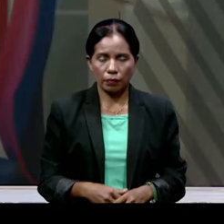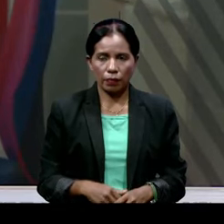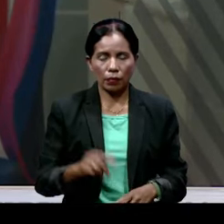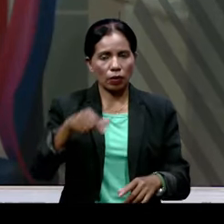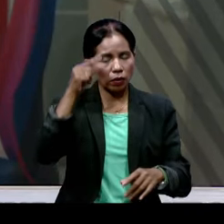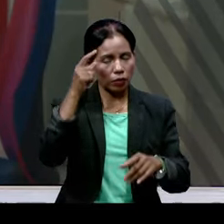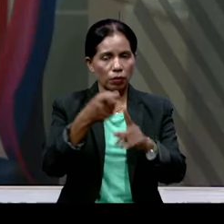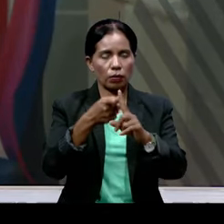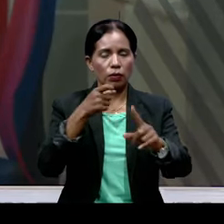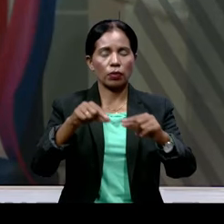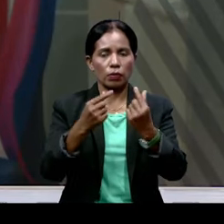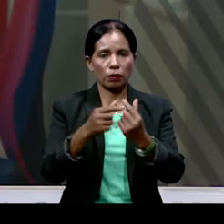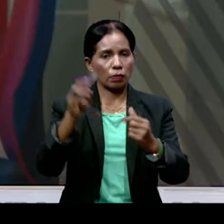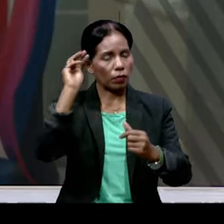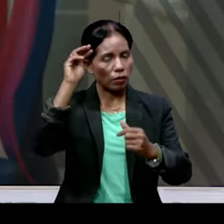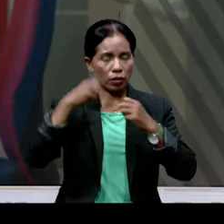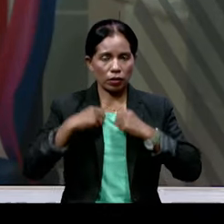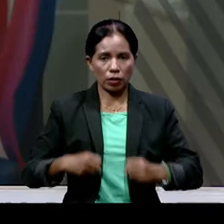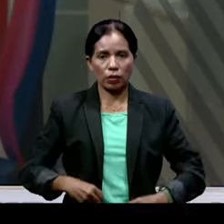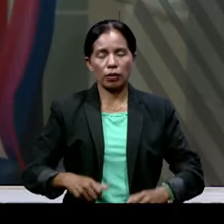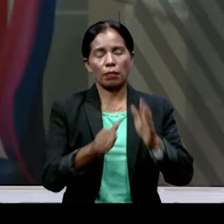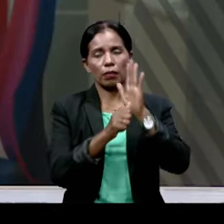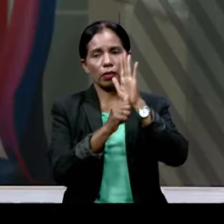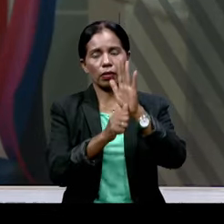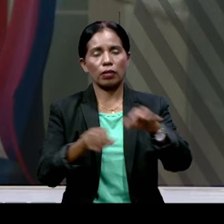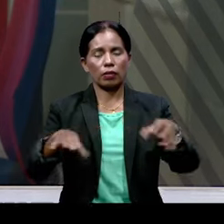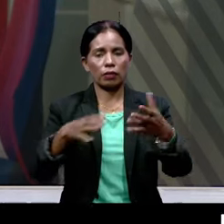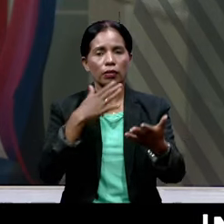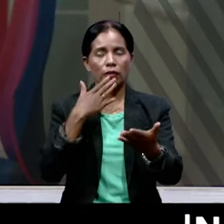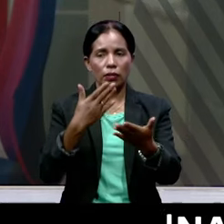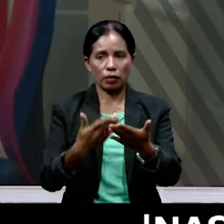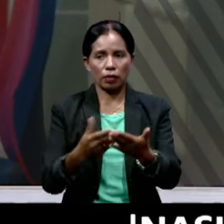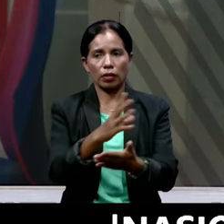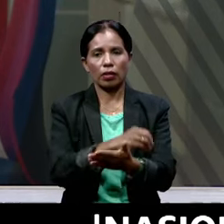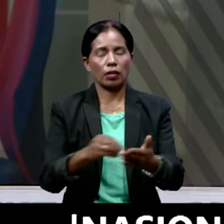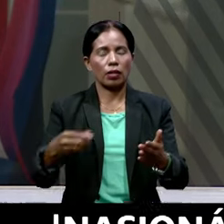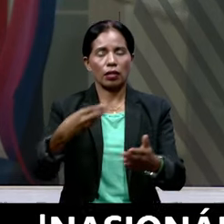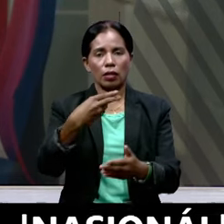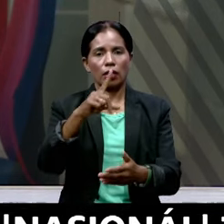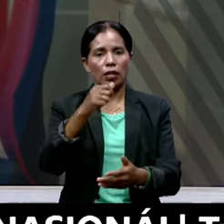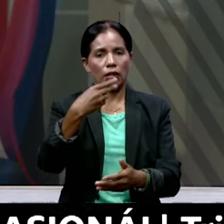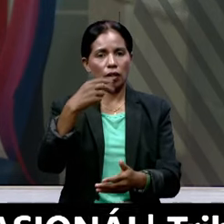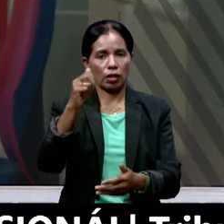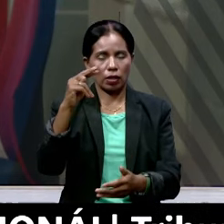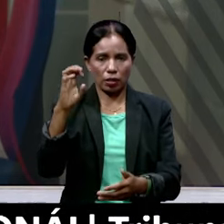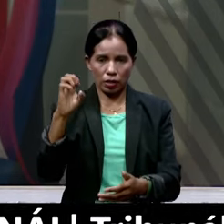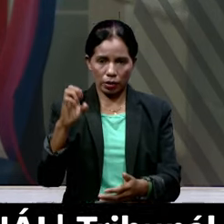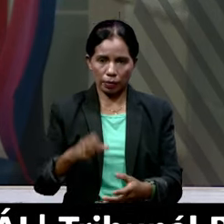governo russo equipa Ministério Saúde a to apresenta progresso centro cardíaco Lahane.